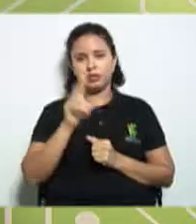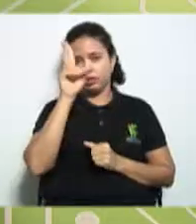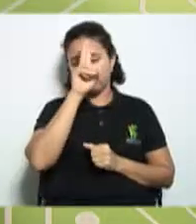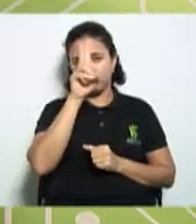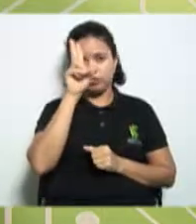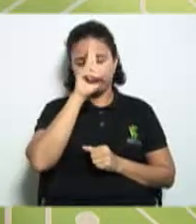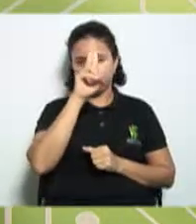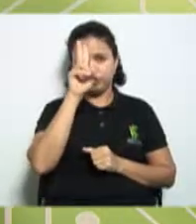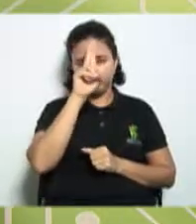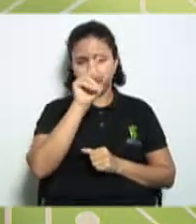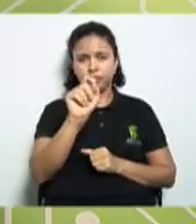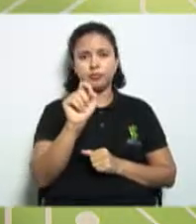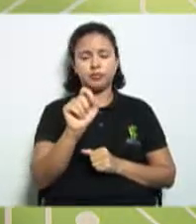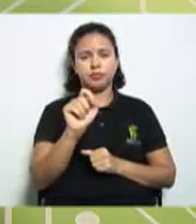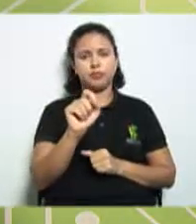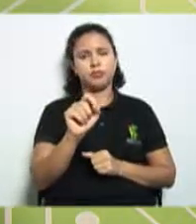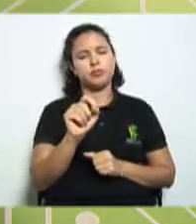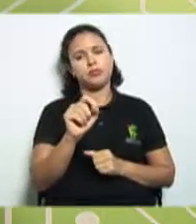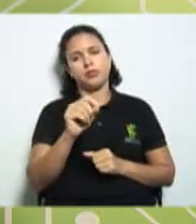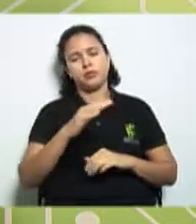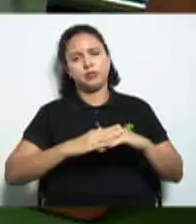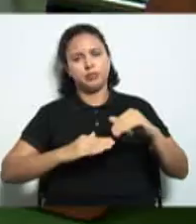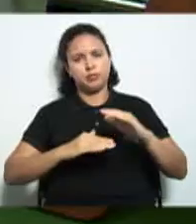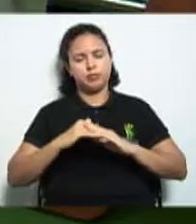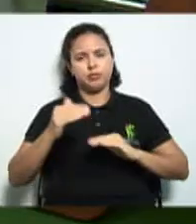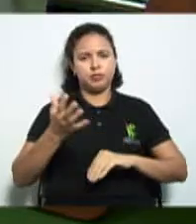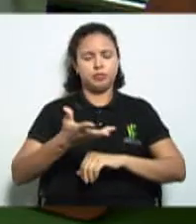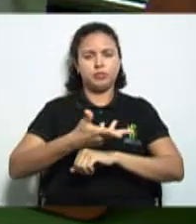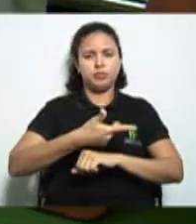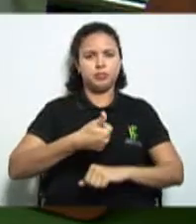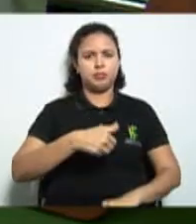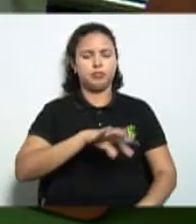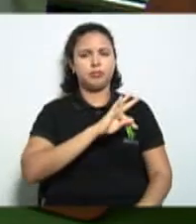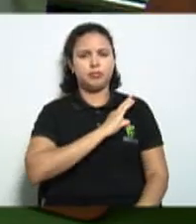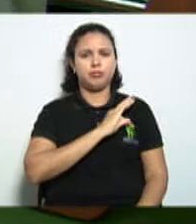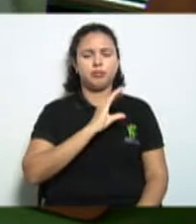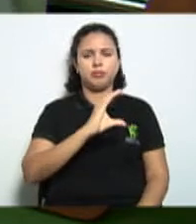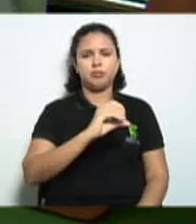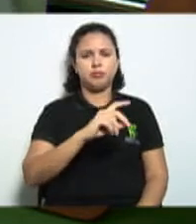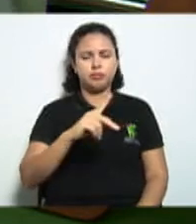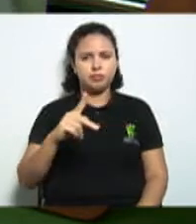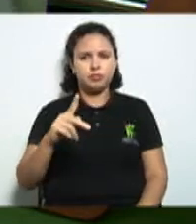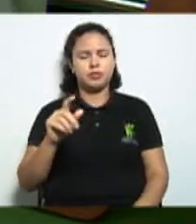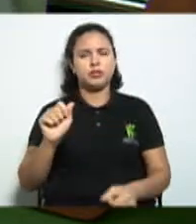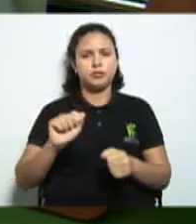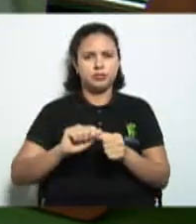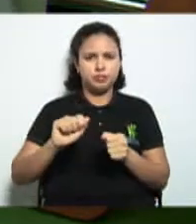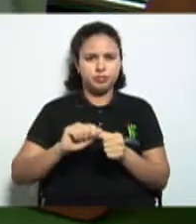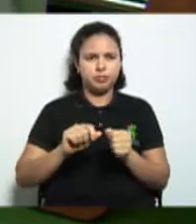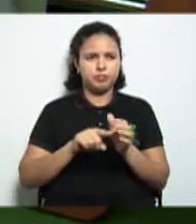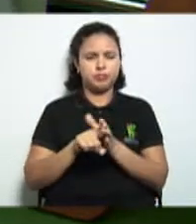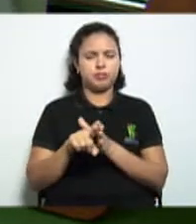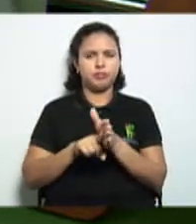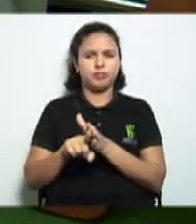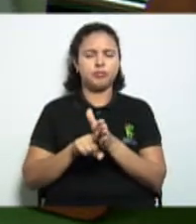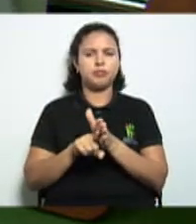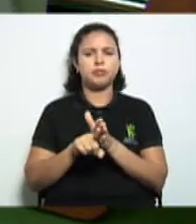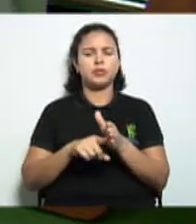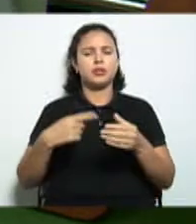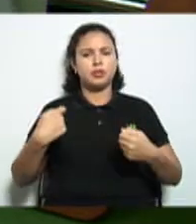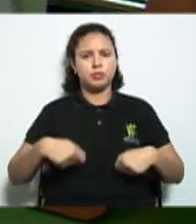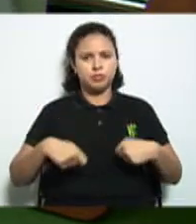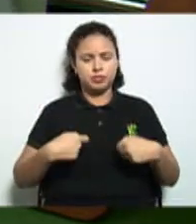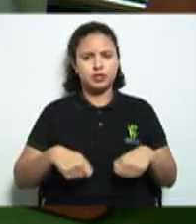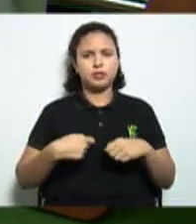das competências, né, do técnico em cooperativismo é eles executarem pesquisa, né? Então, precisa